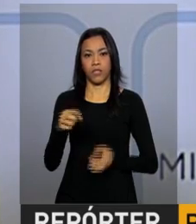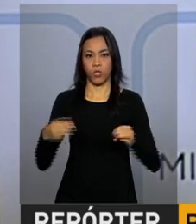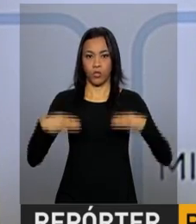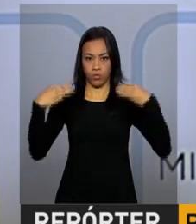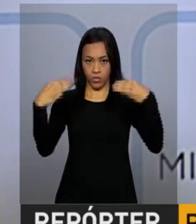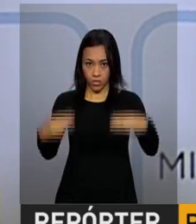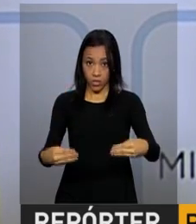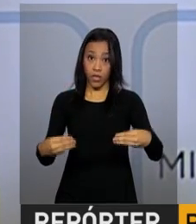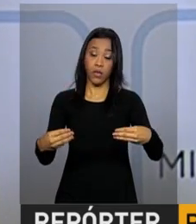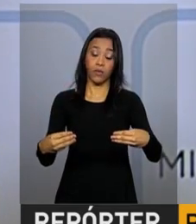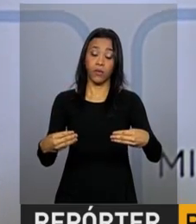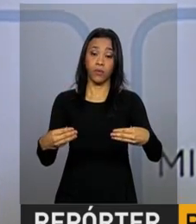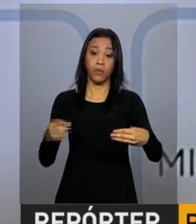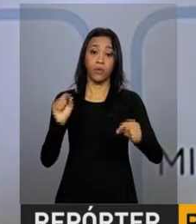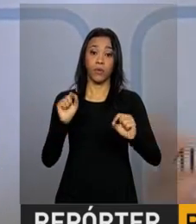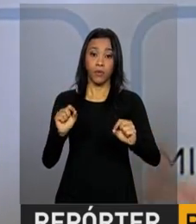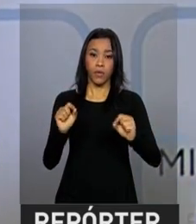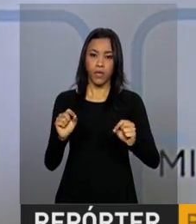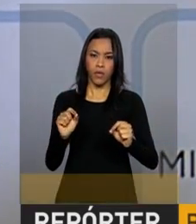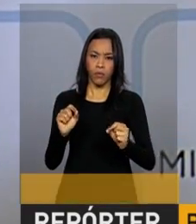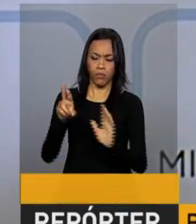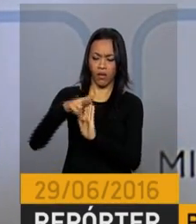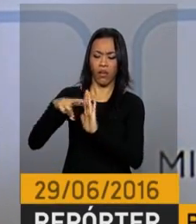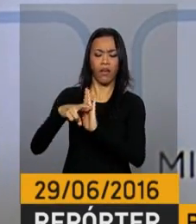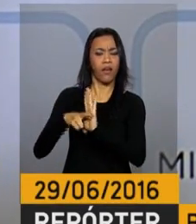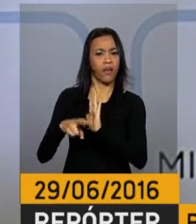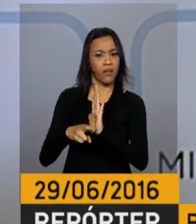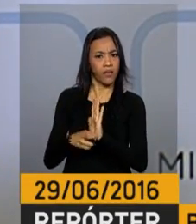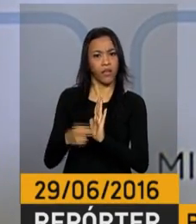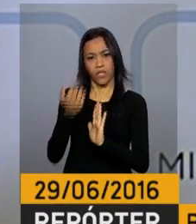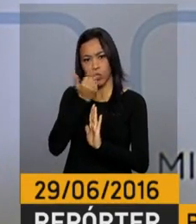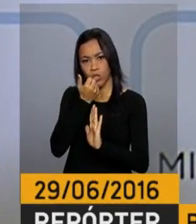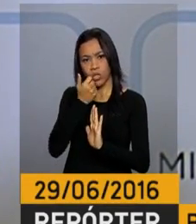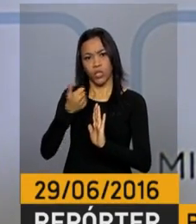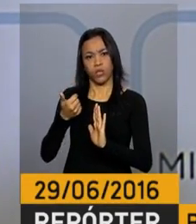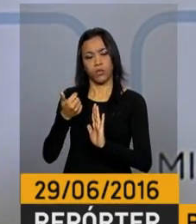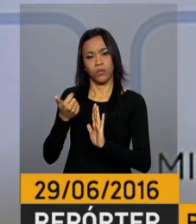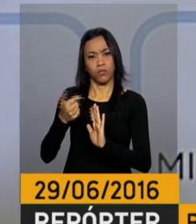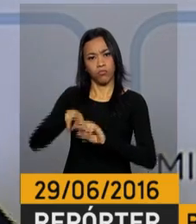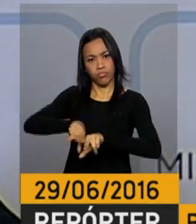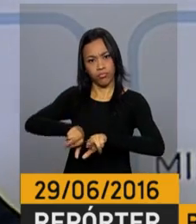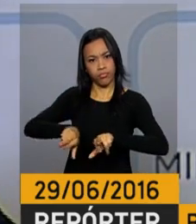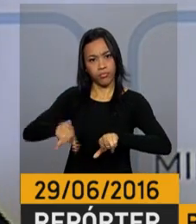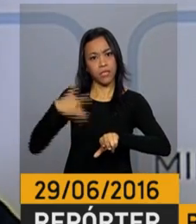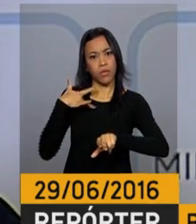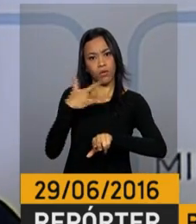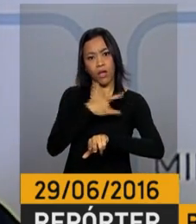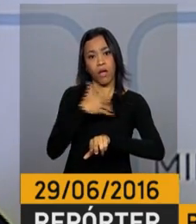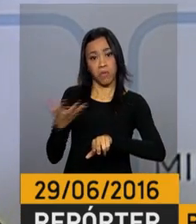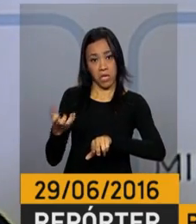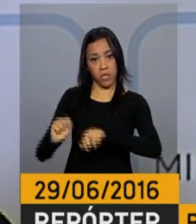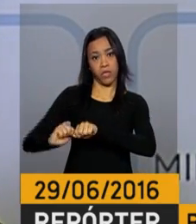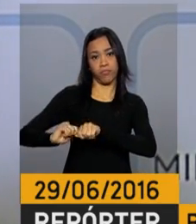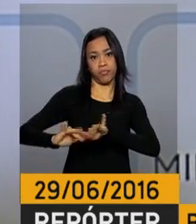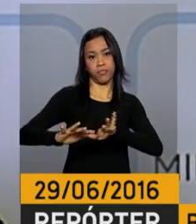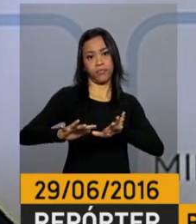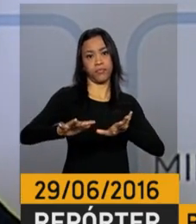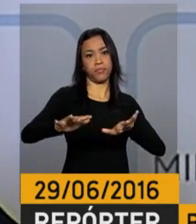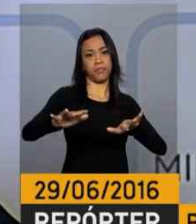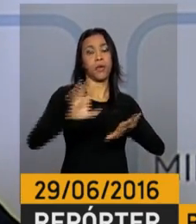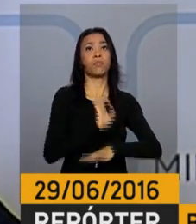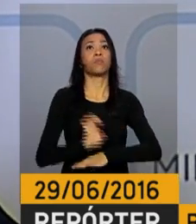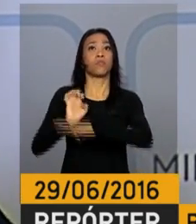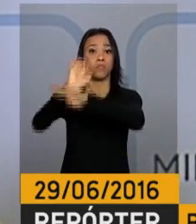protocolo da alimentação saudável que esperamos eh que se propague para todas as ações de governo